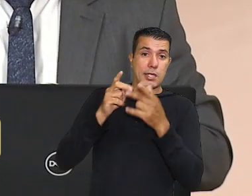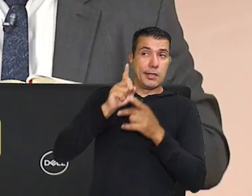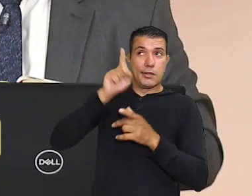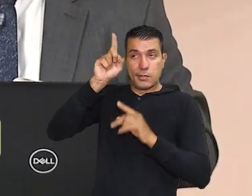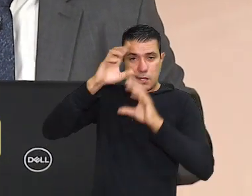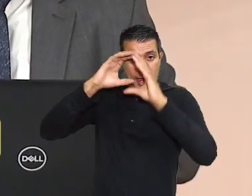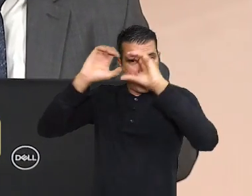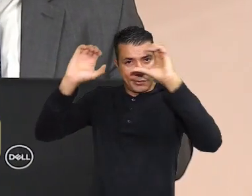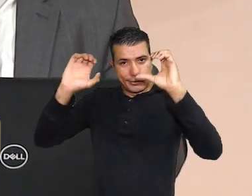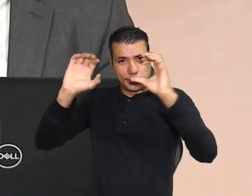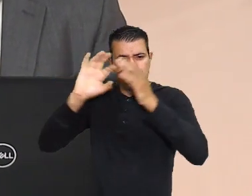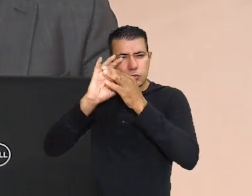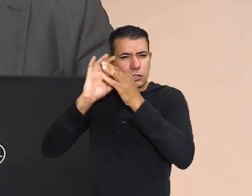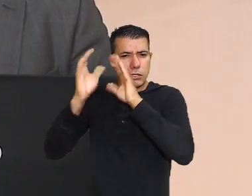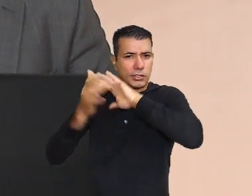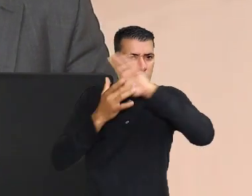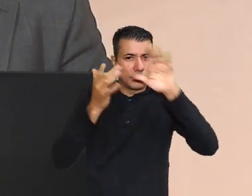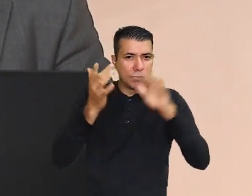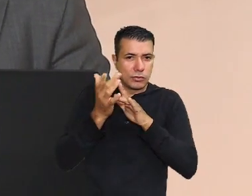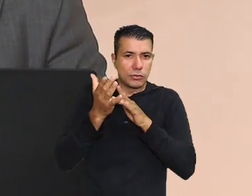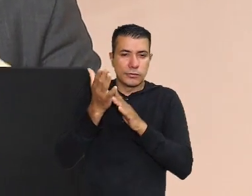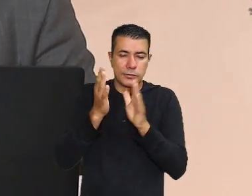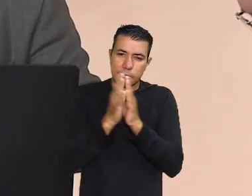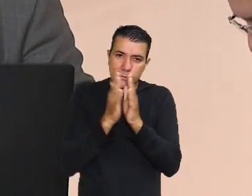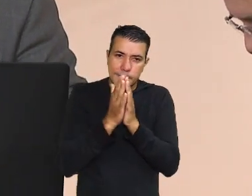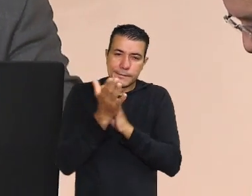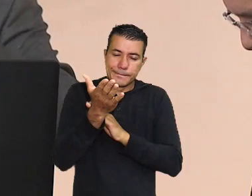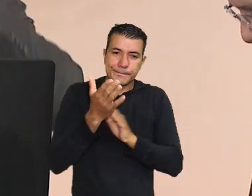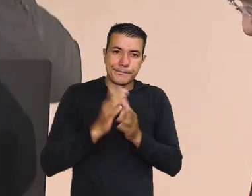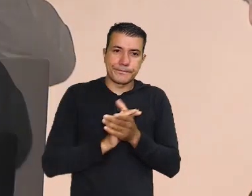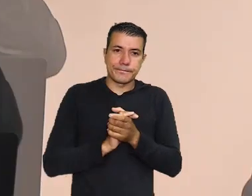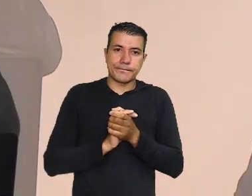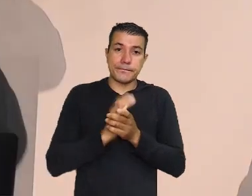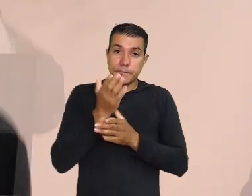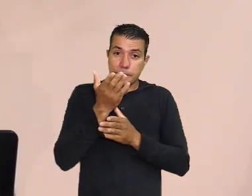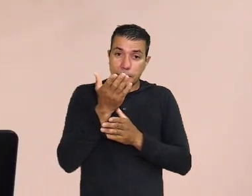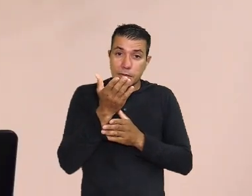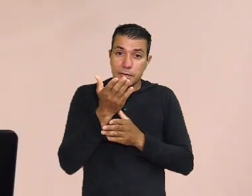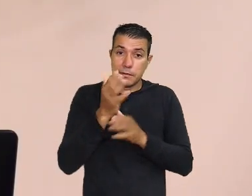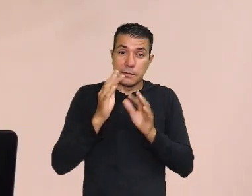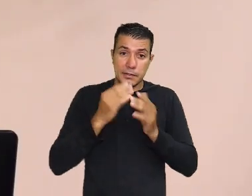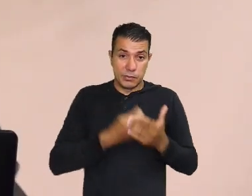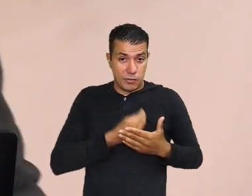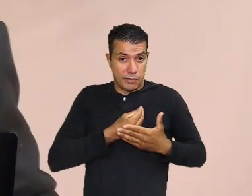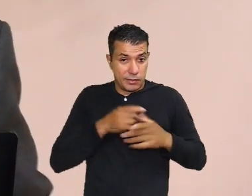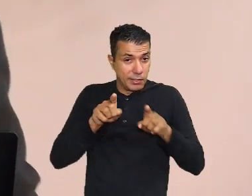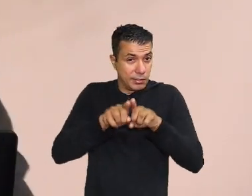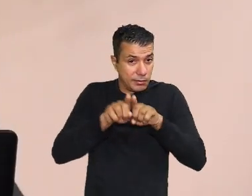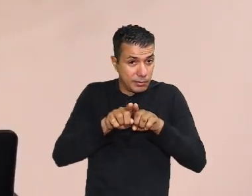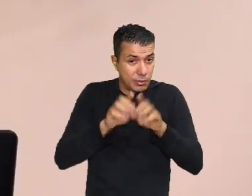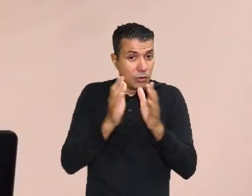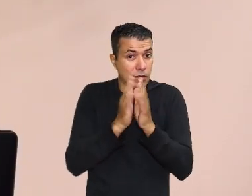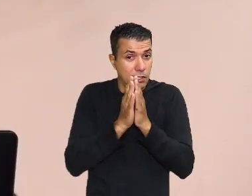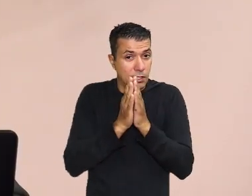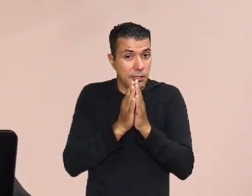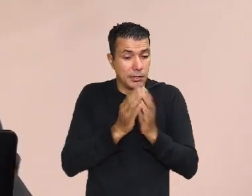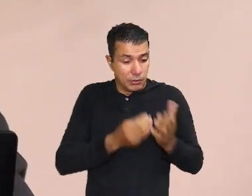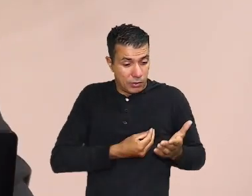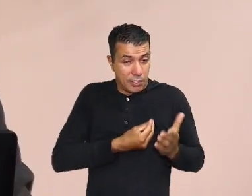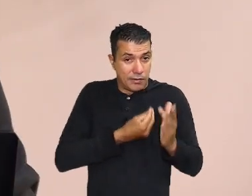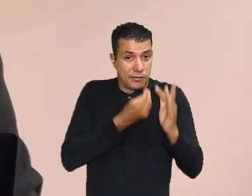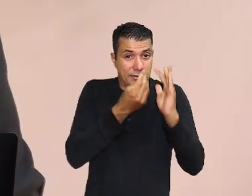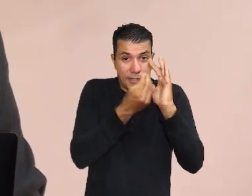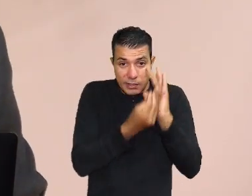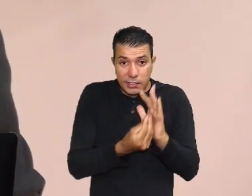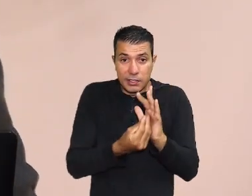comigo, feche os seus olhos, vamos falar com Deus agora. Eu quero orar por você, pela sua vida, eu quero orar pela sua entrega, eu quero